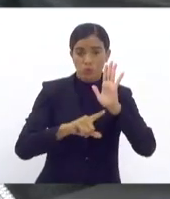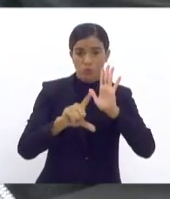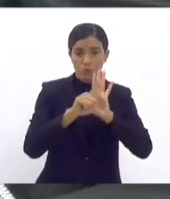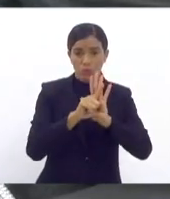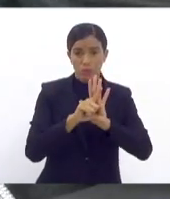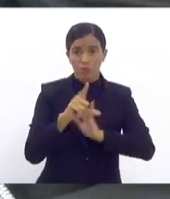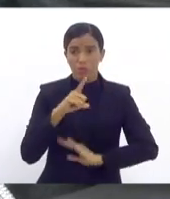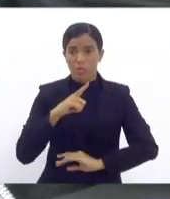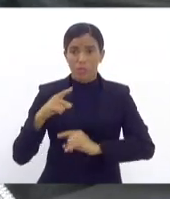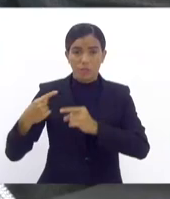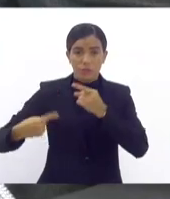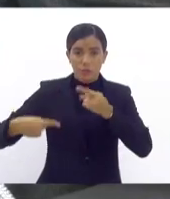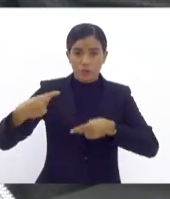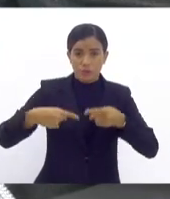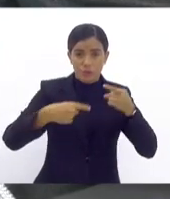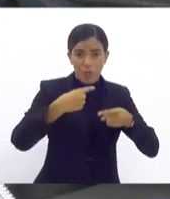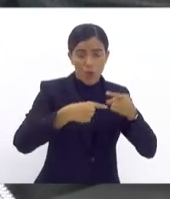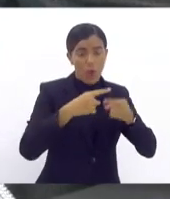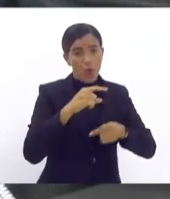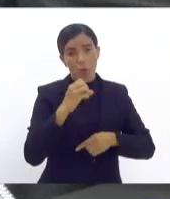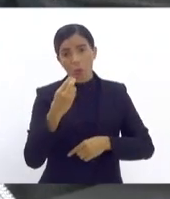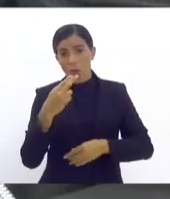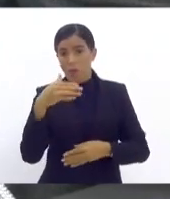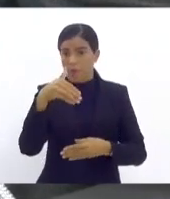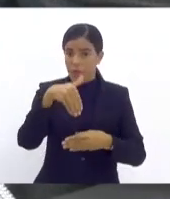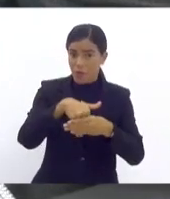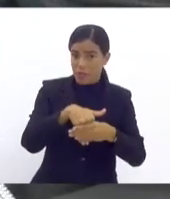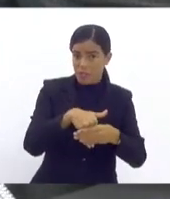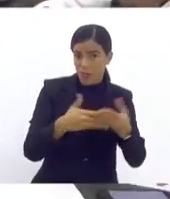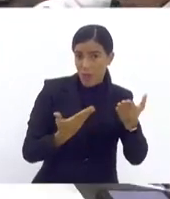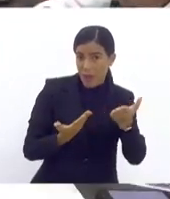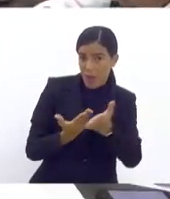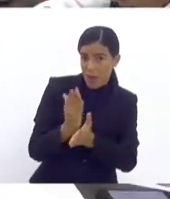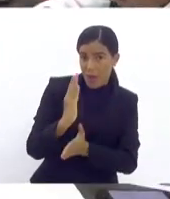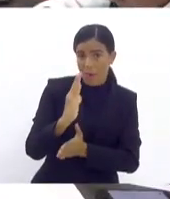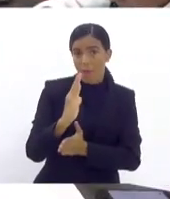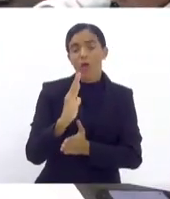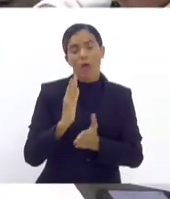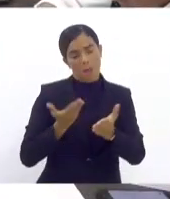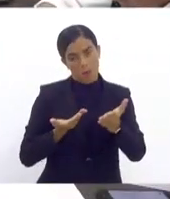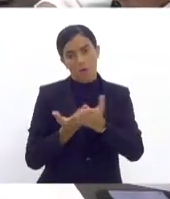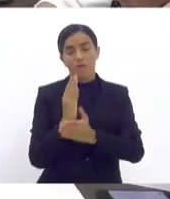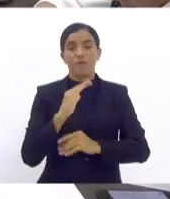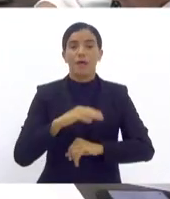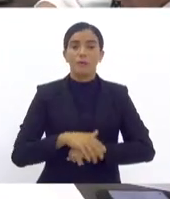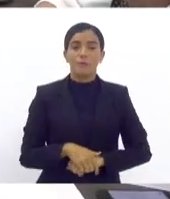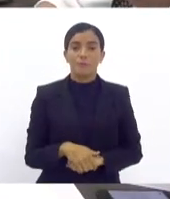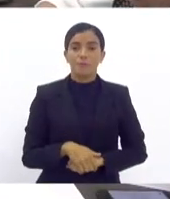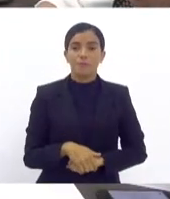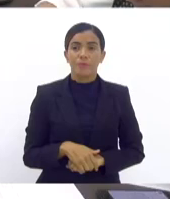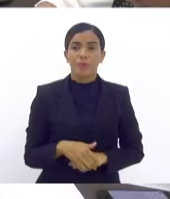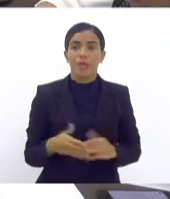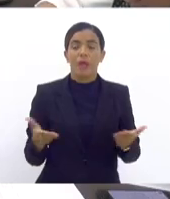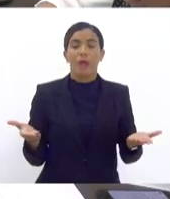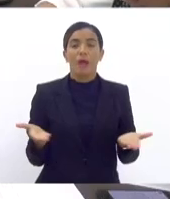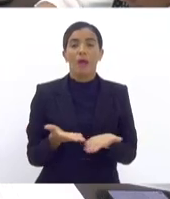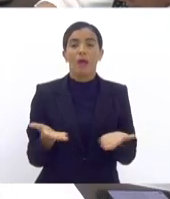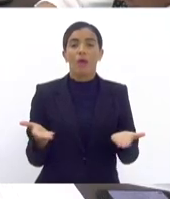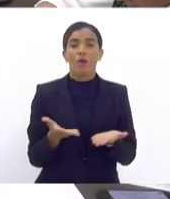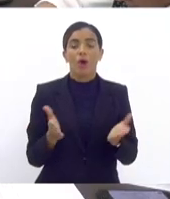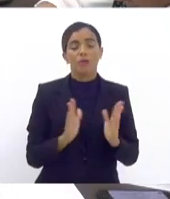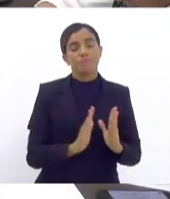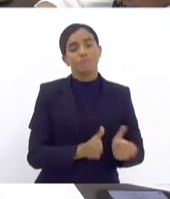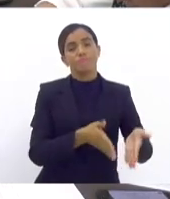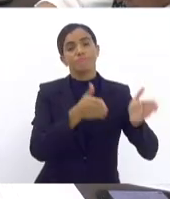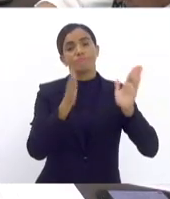que em votação, senhores que aprovam, permaneçam como estão, aprovados. Agora, nós